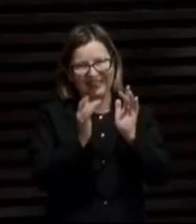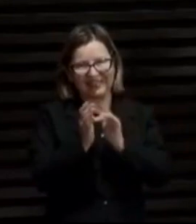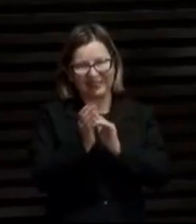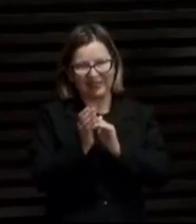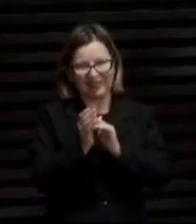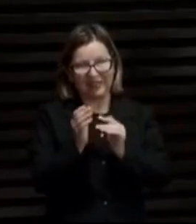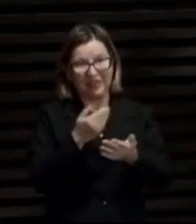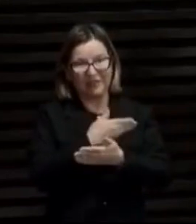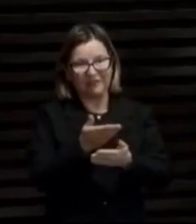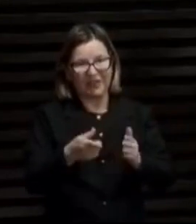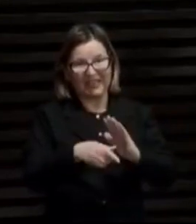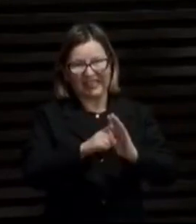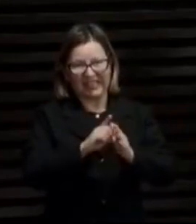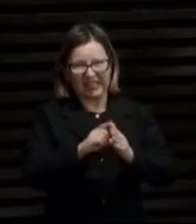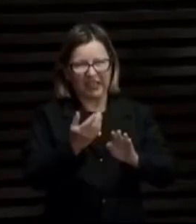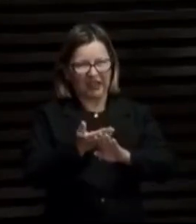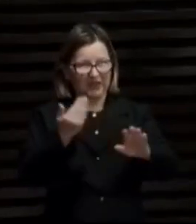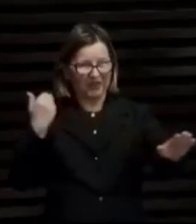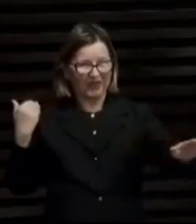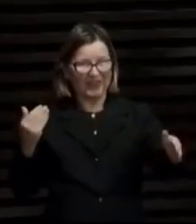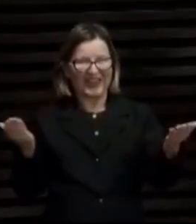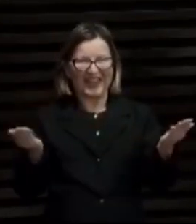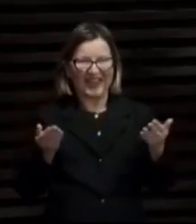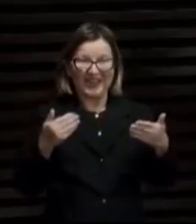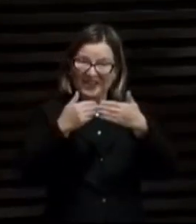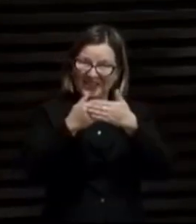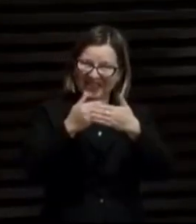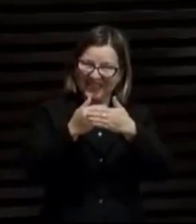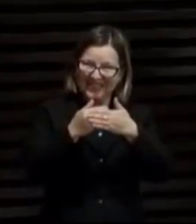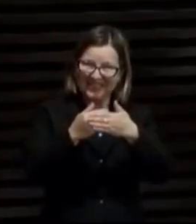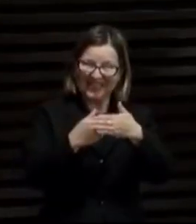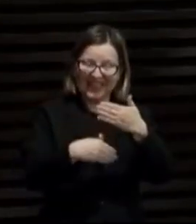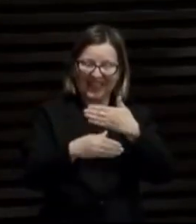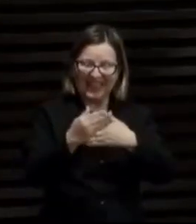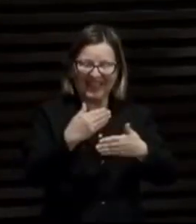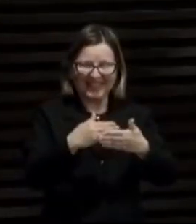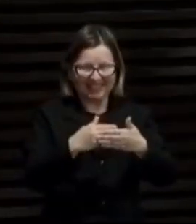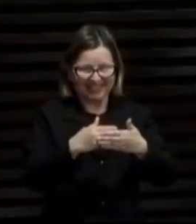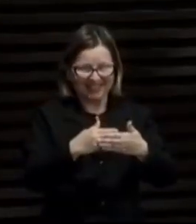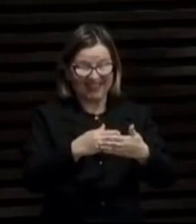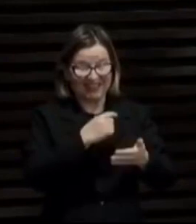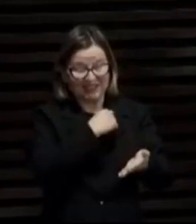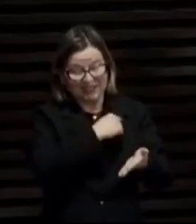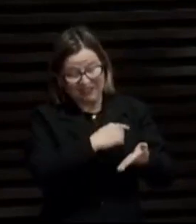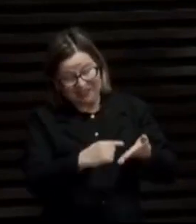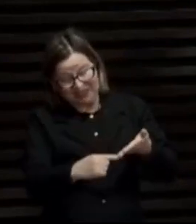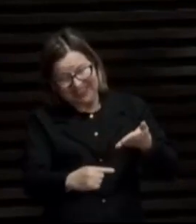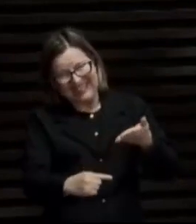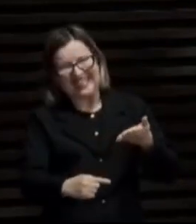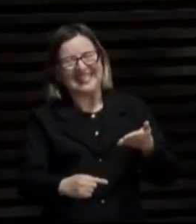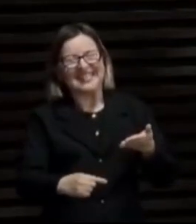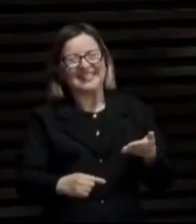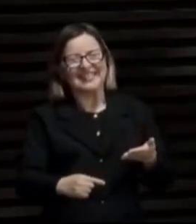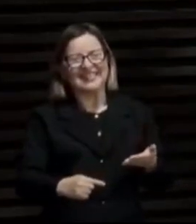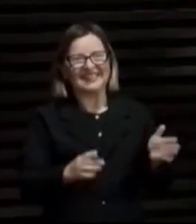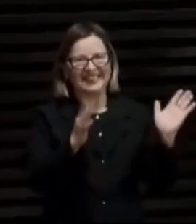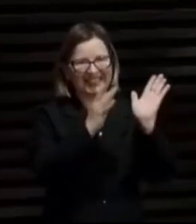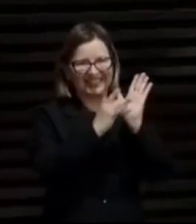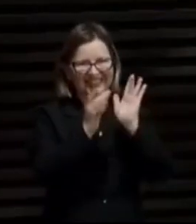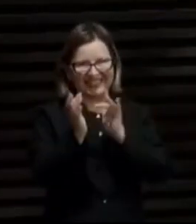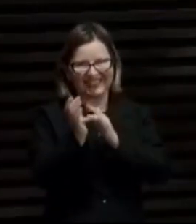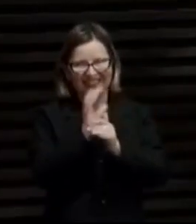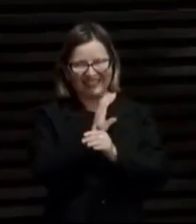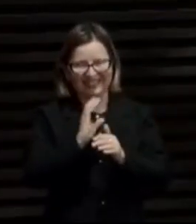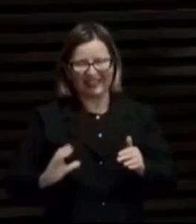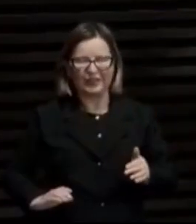pelo sangue de Cristo. E o texto de Colossenses 1:22 vai dizer justamente isso. Agora, vamos ler junto